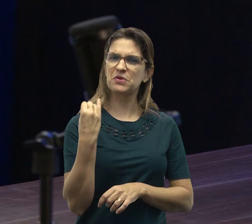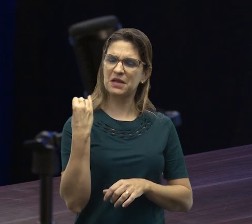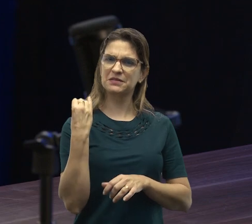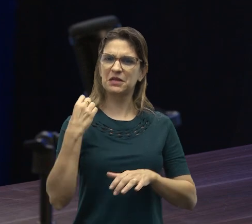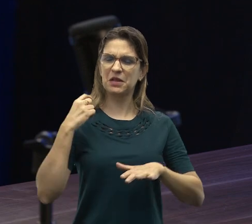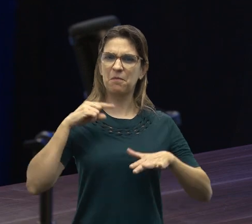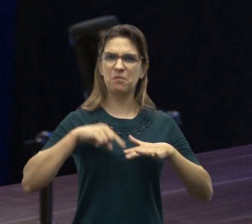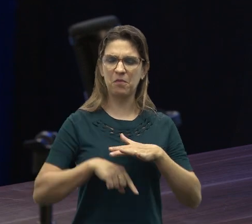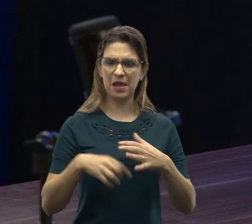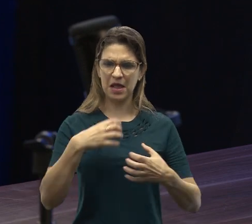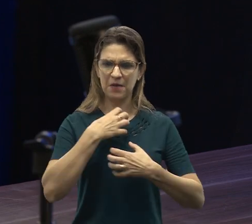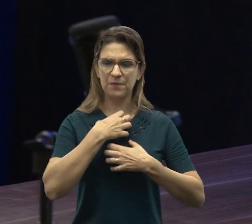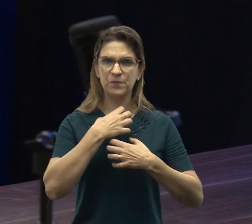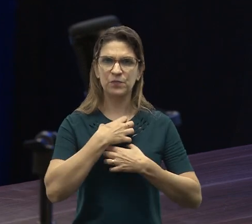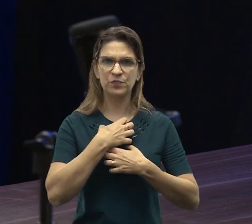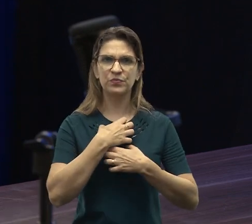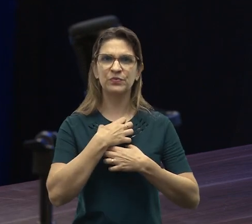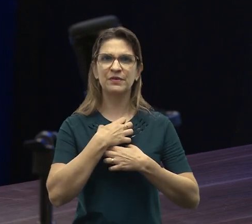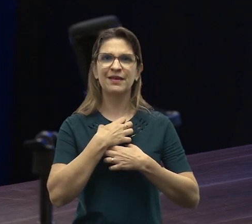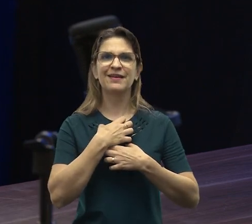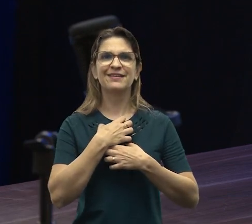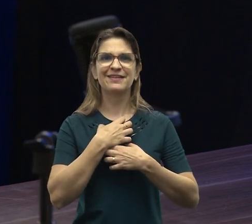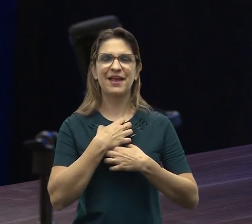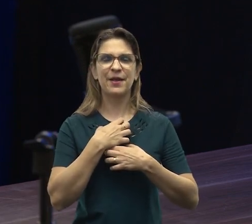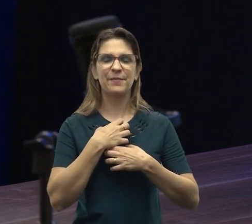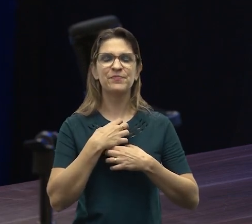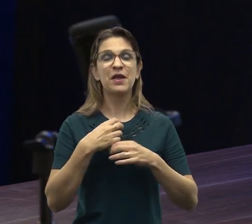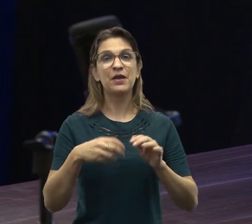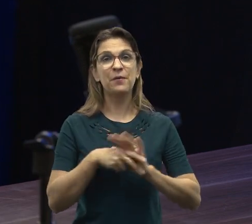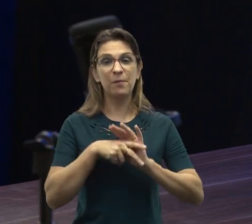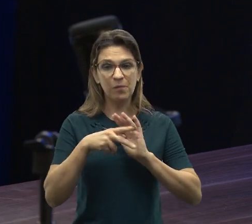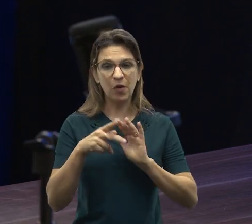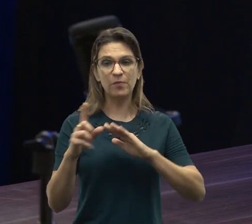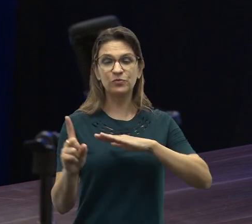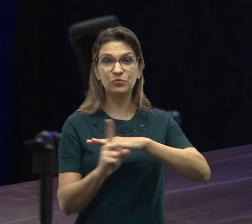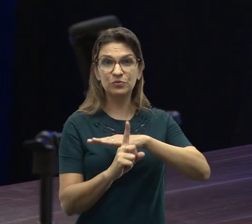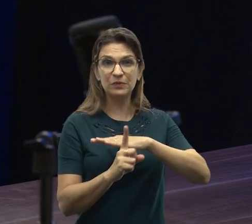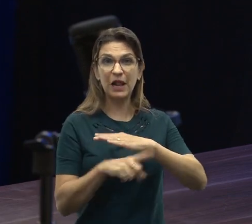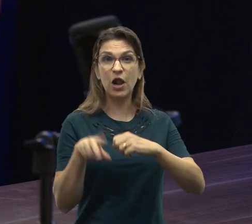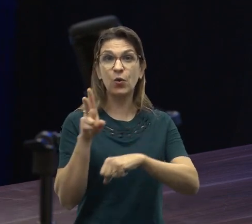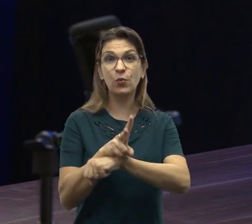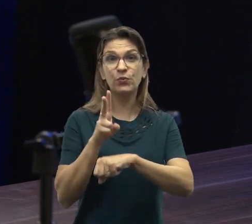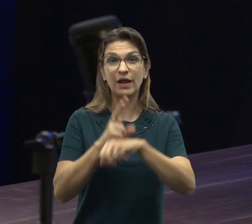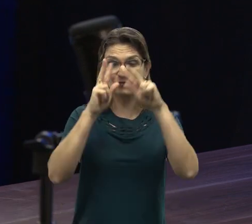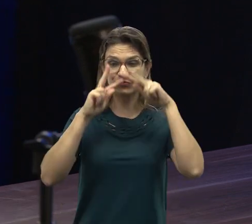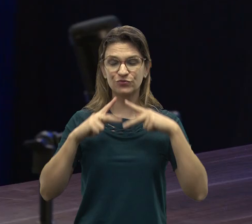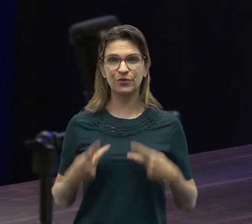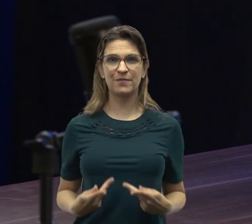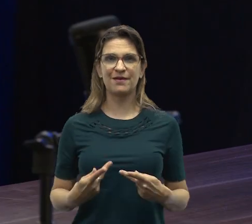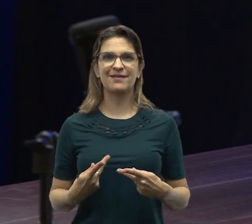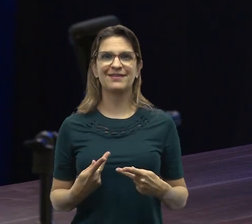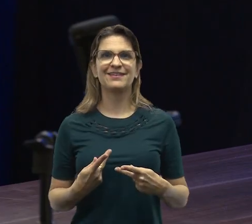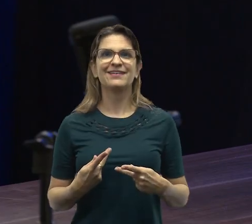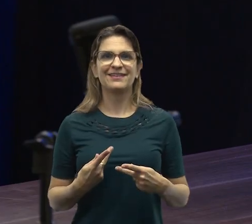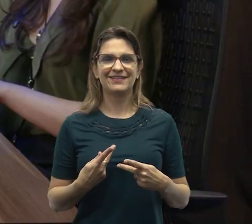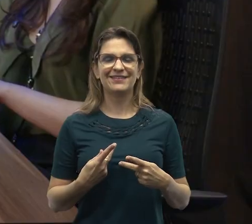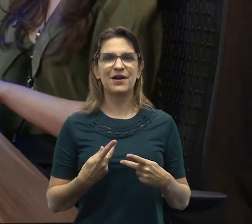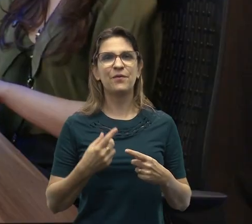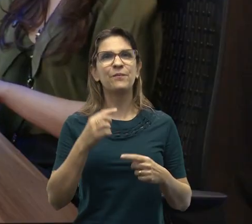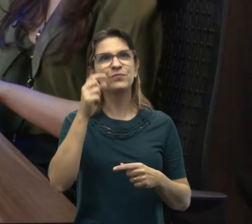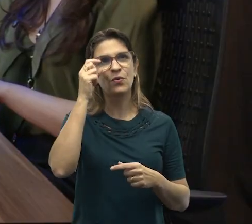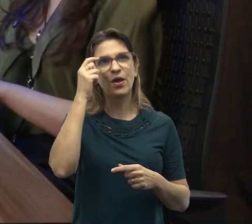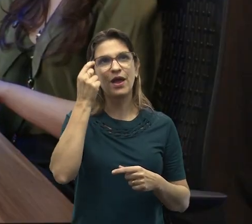de tratamento do ser humano. E a gente é muito especializado, que nem eu falei, eu faço oftalmologia e dentro da oftalmologia eu faço uma sub-área ainda, né? Quer